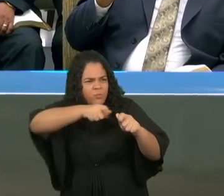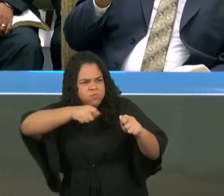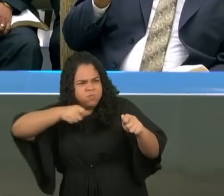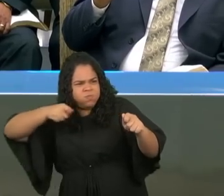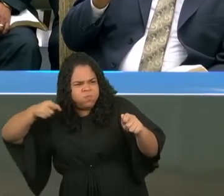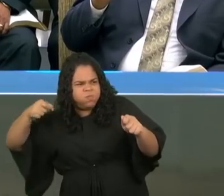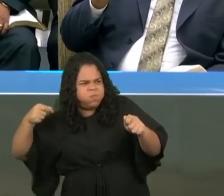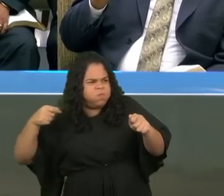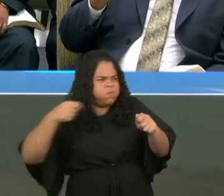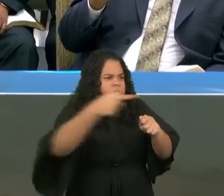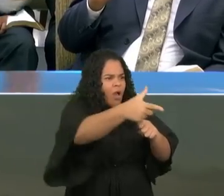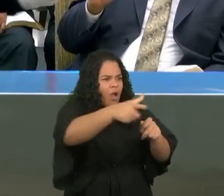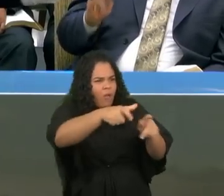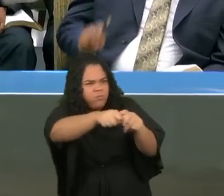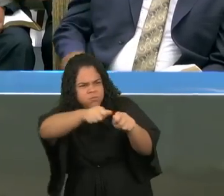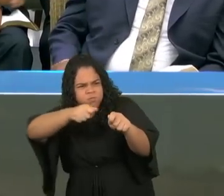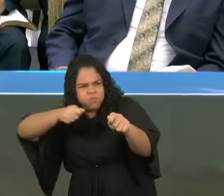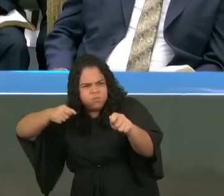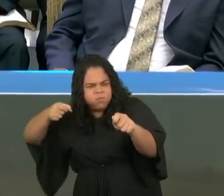e batia no muro, e